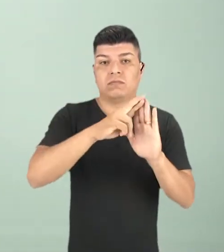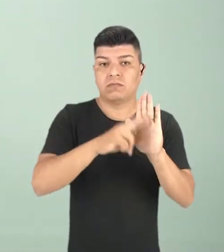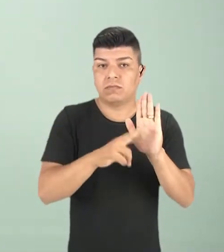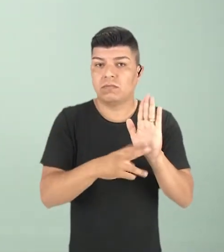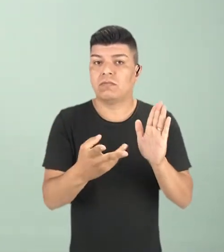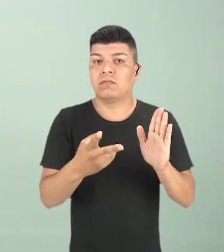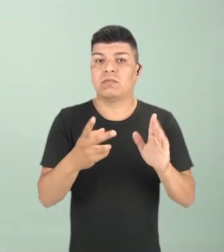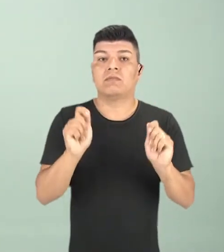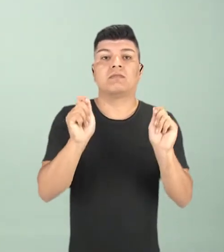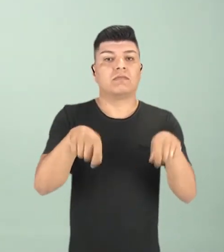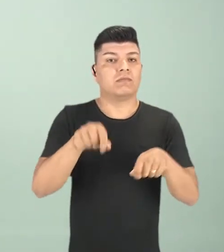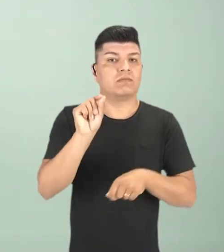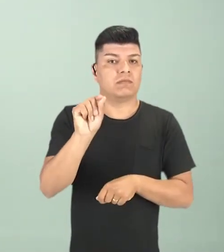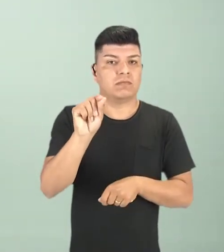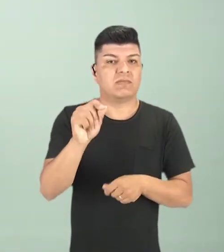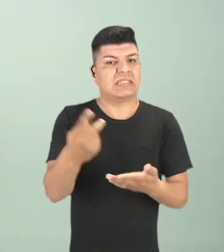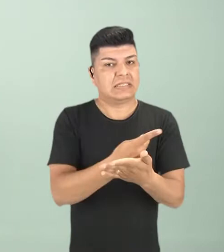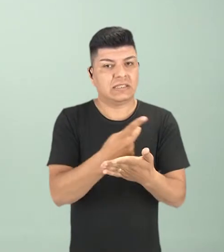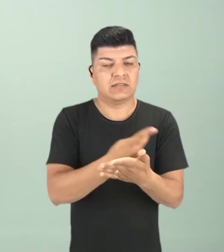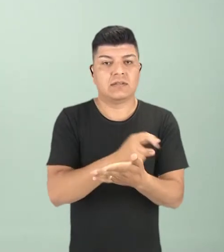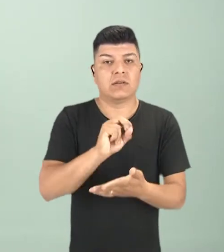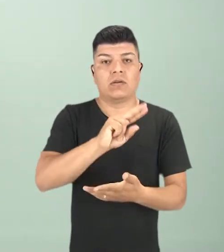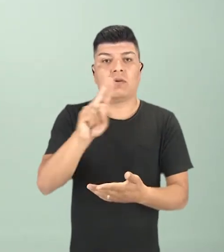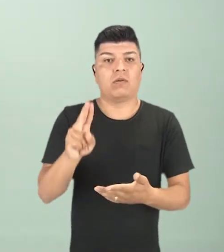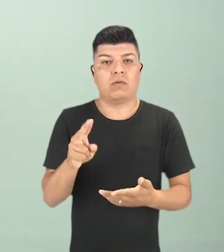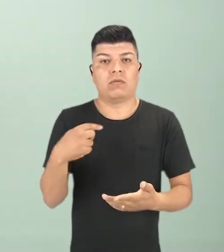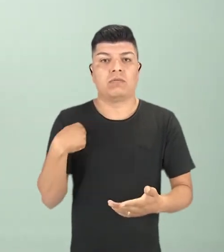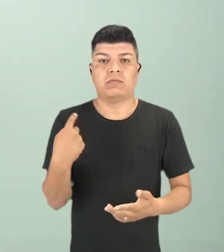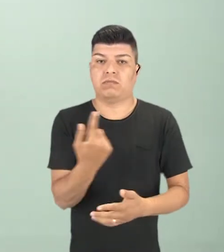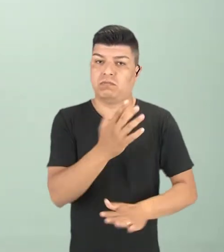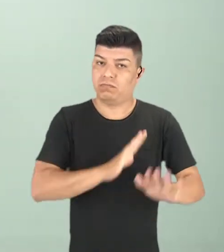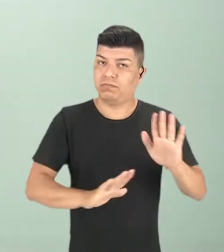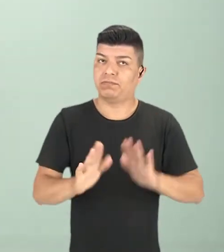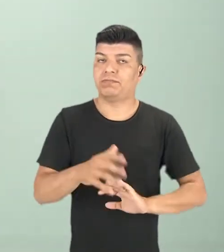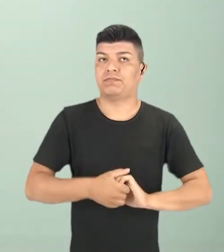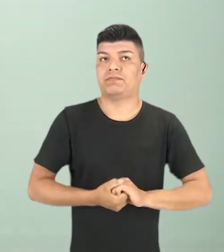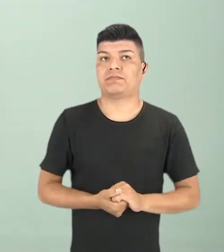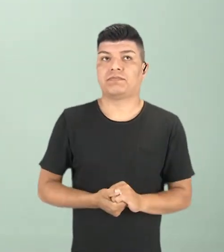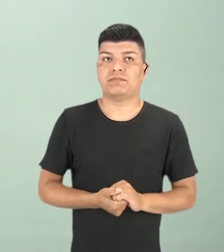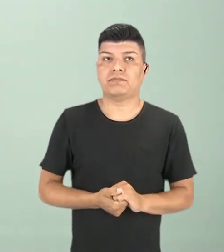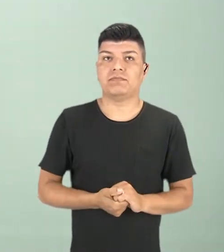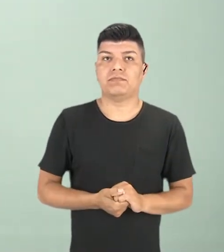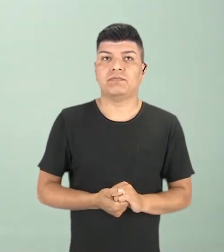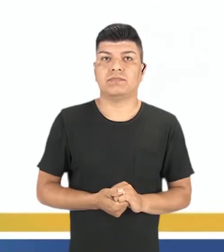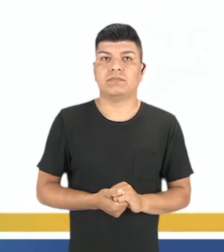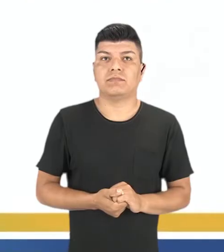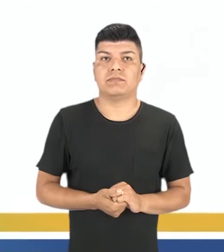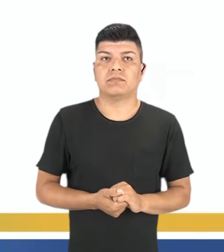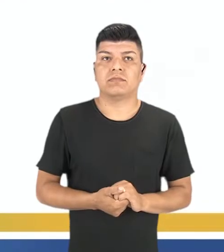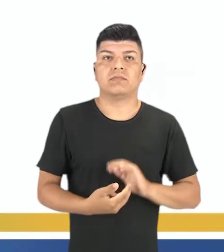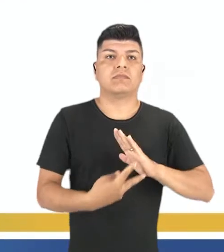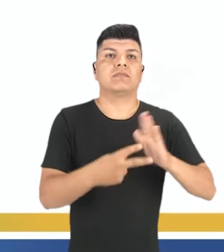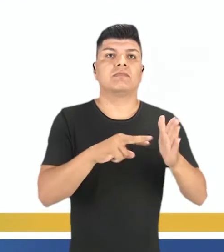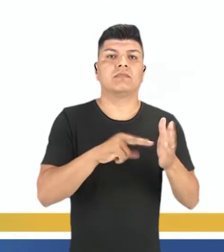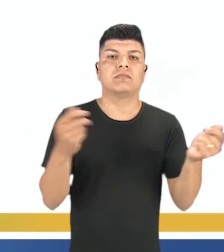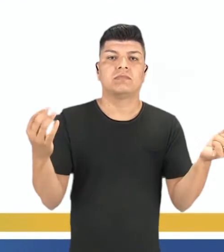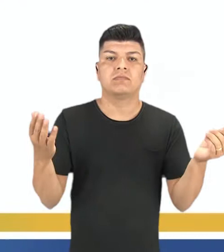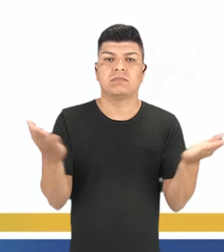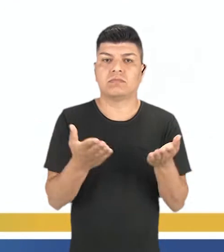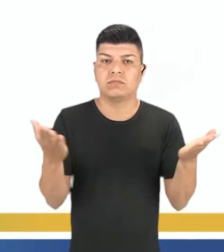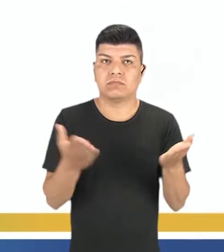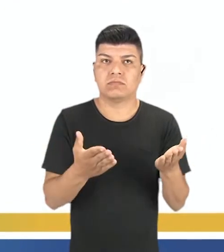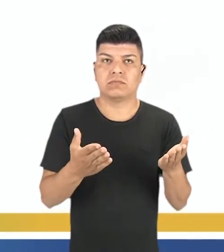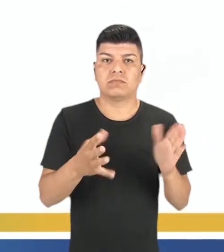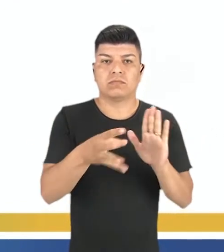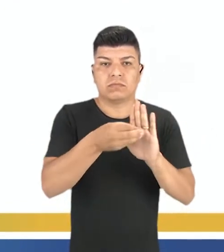a possibilidade é que talvez não dê errado ou que exponha vocês a riscos desnecessários. E o que tem a ver hoje a mídia e a